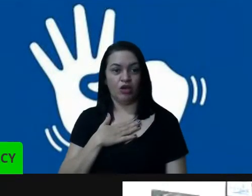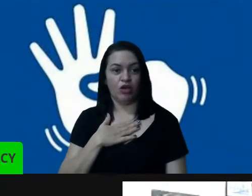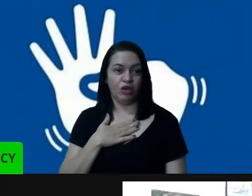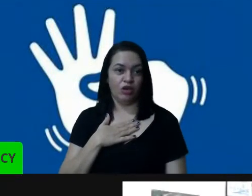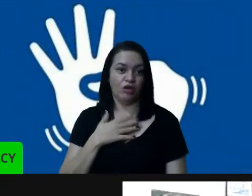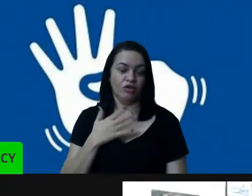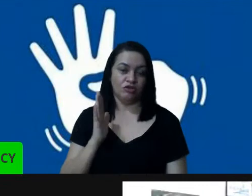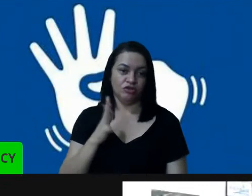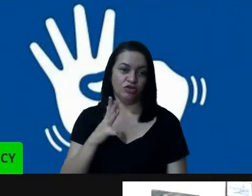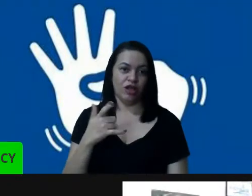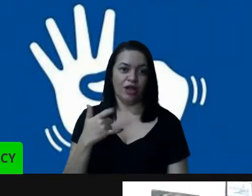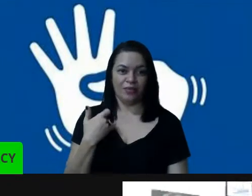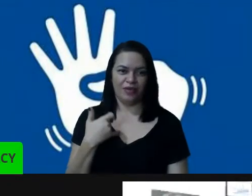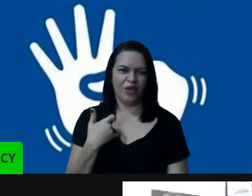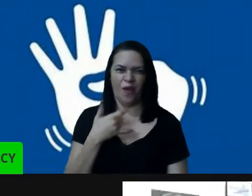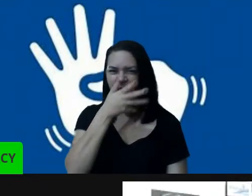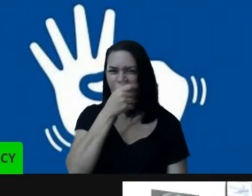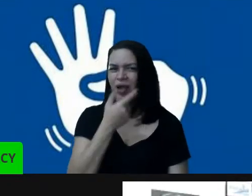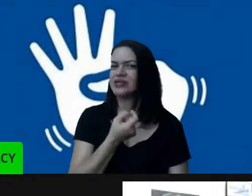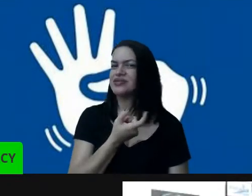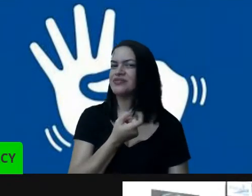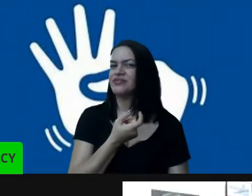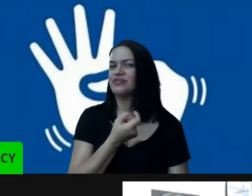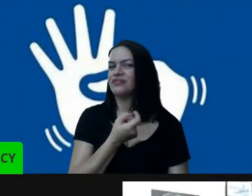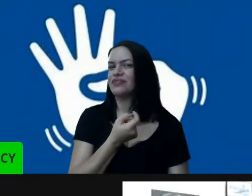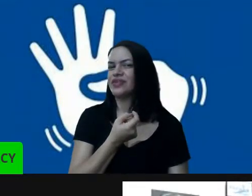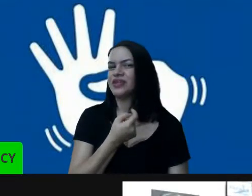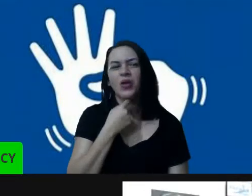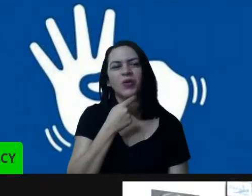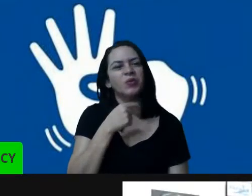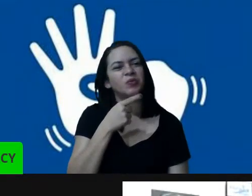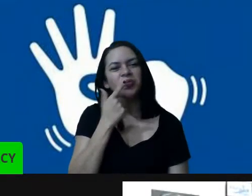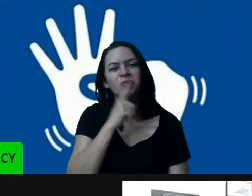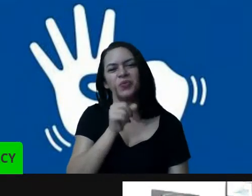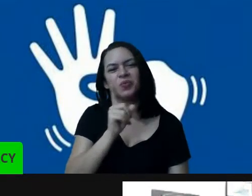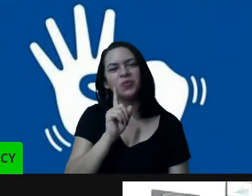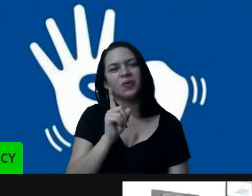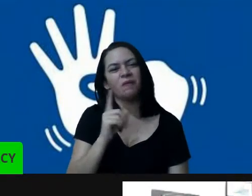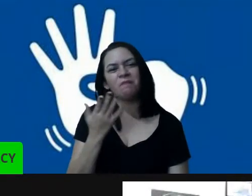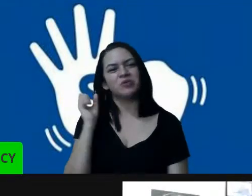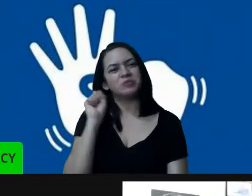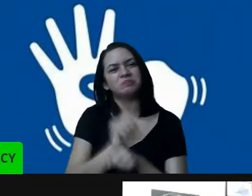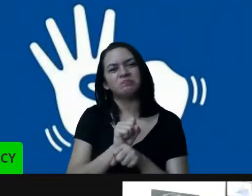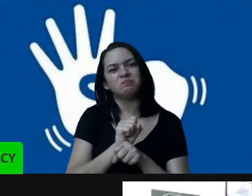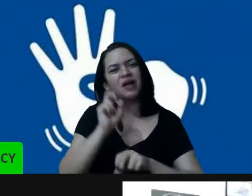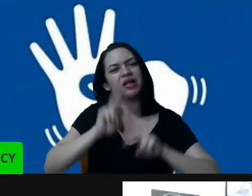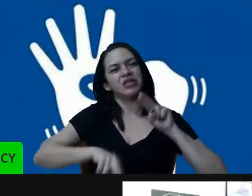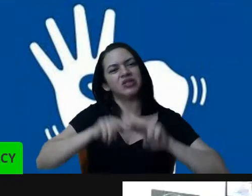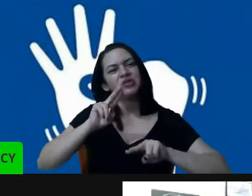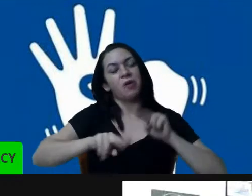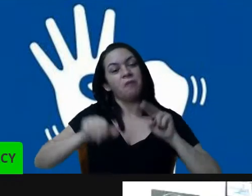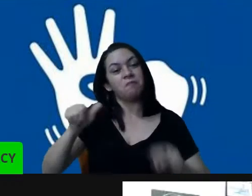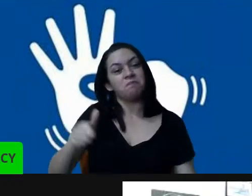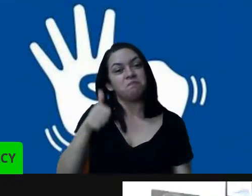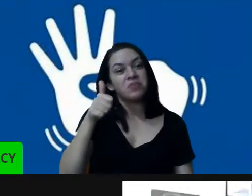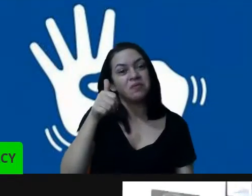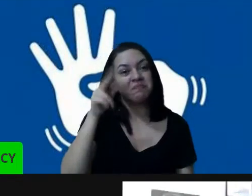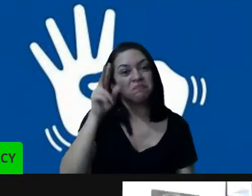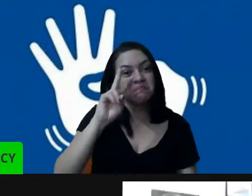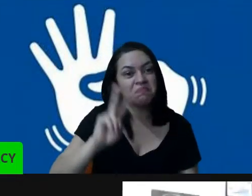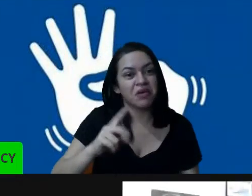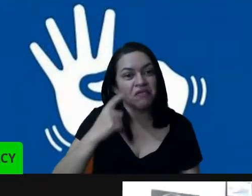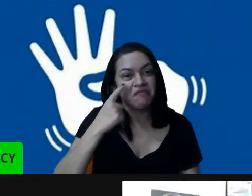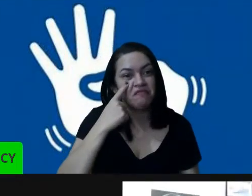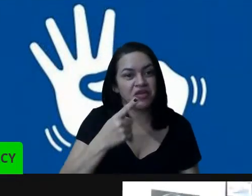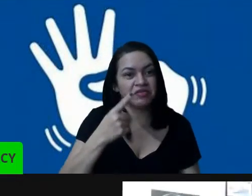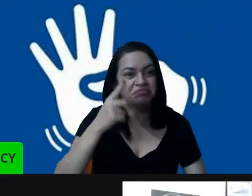idade, eu não me lembro de nunca ter tido um São João. Essa é a primeira vez na minha vida que eu não vejo um São João acontecer.